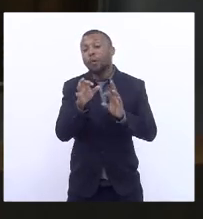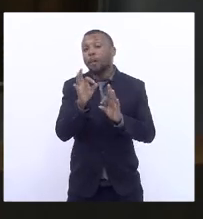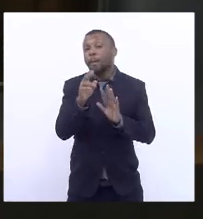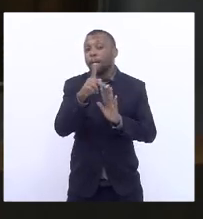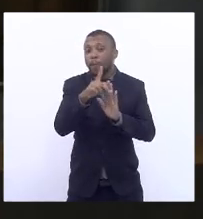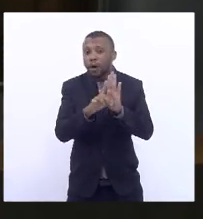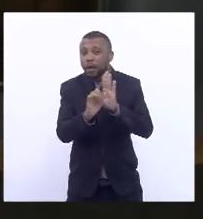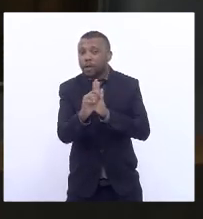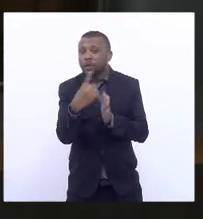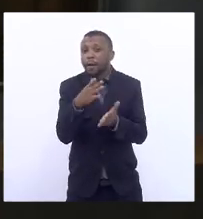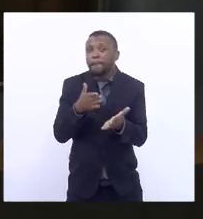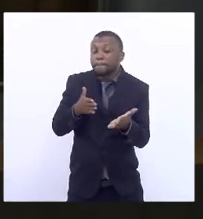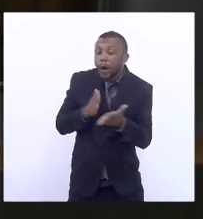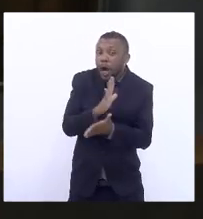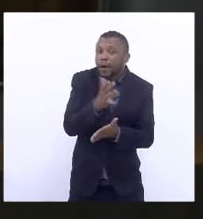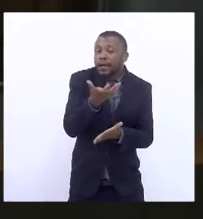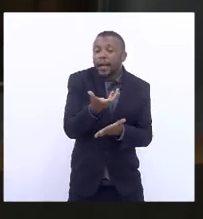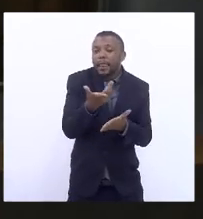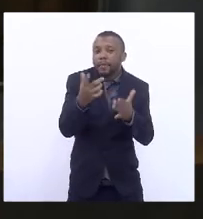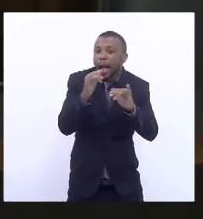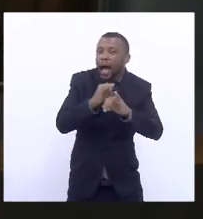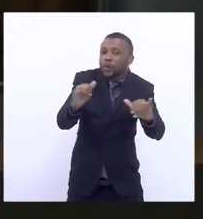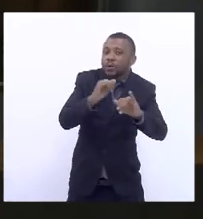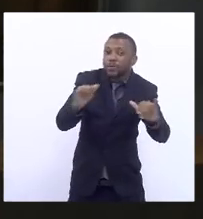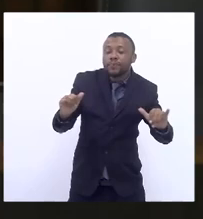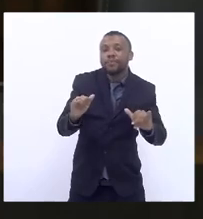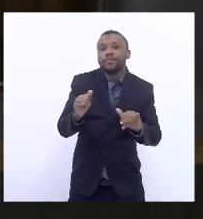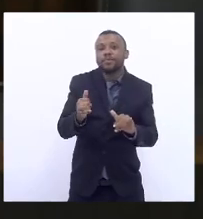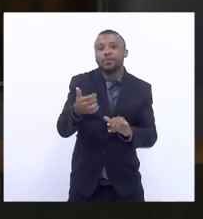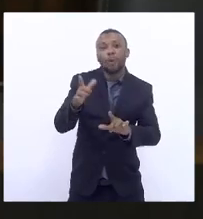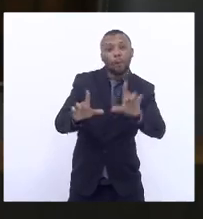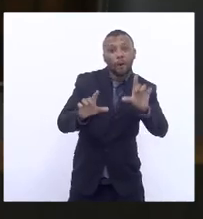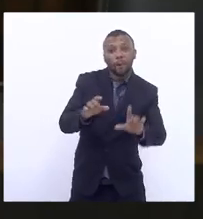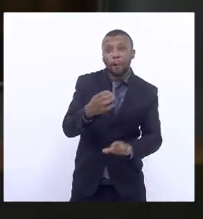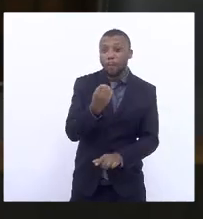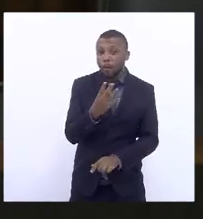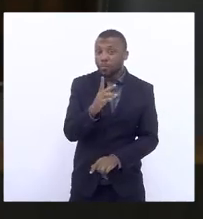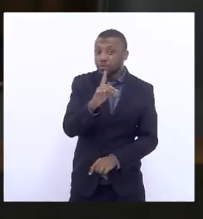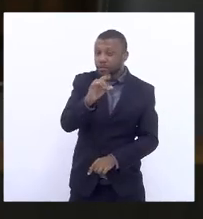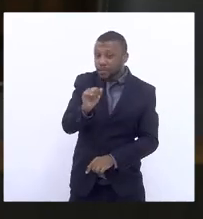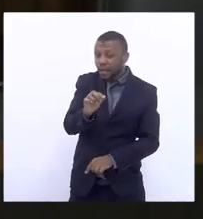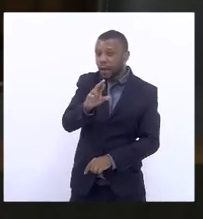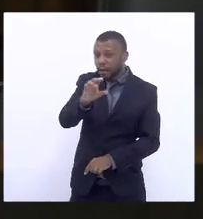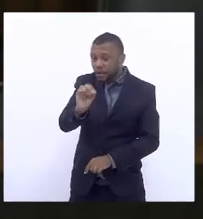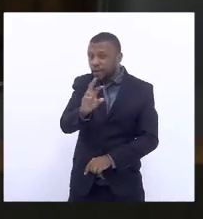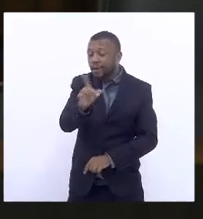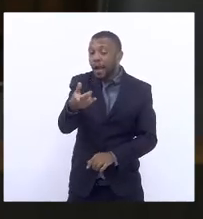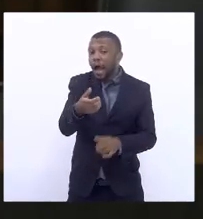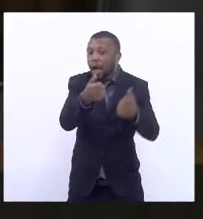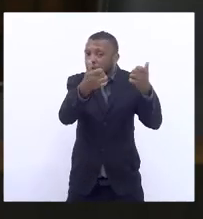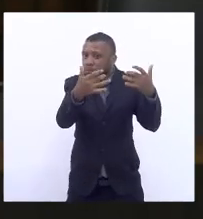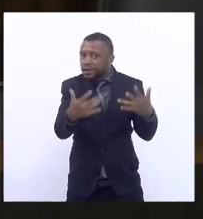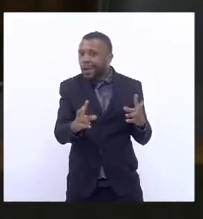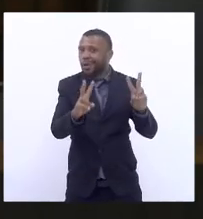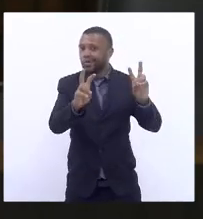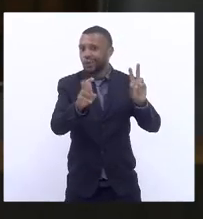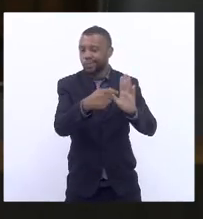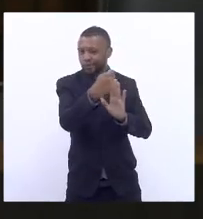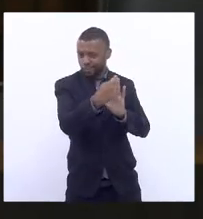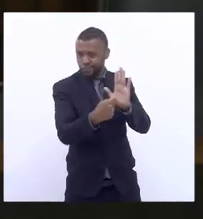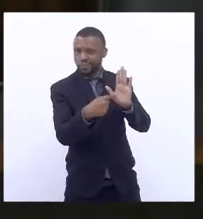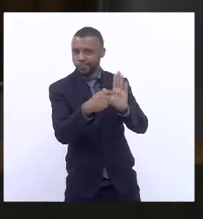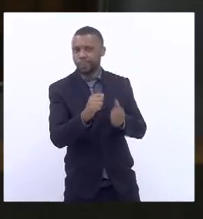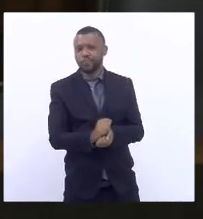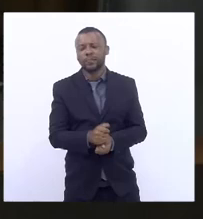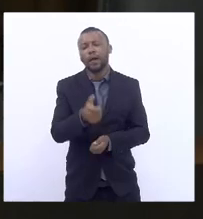tinha aprovado aqui na casa, e o Bom Dia Rio ia comentar a matéria. Aí liguei a televisão,